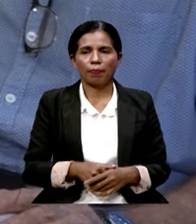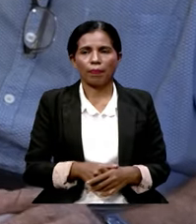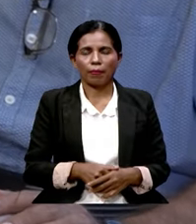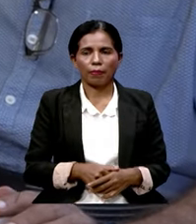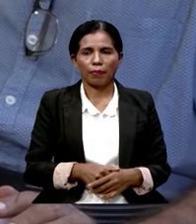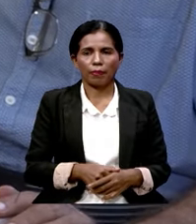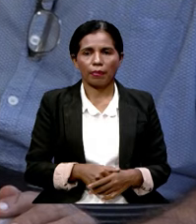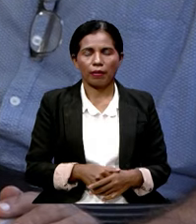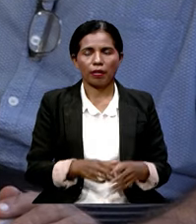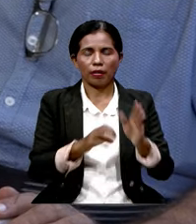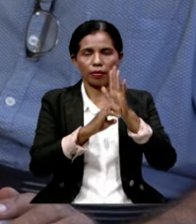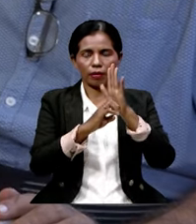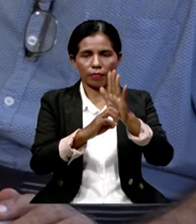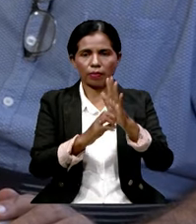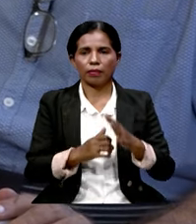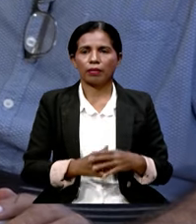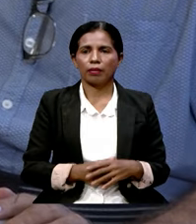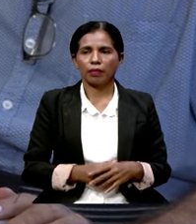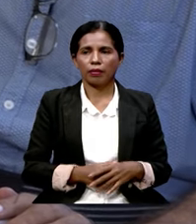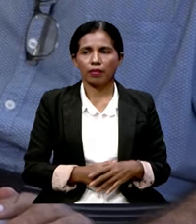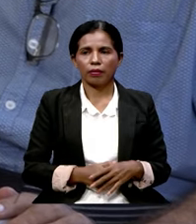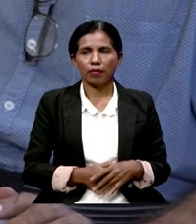Por exemplo,